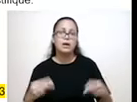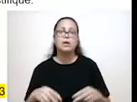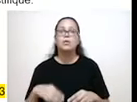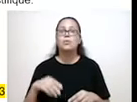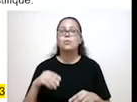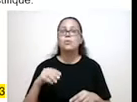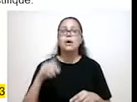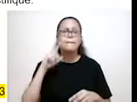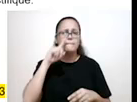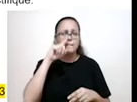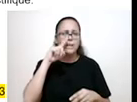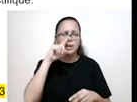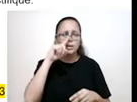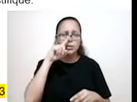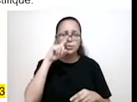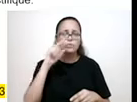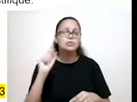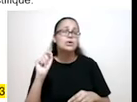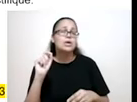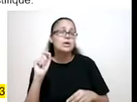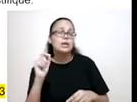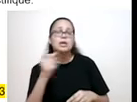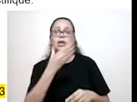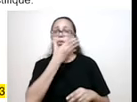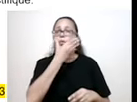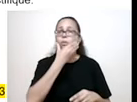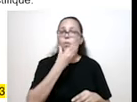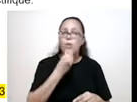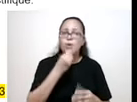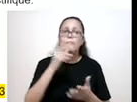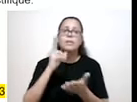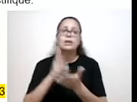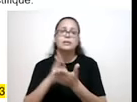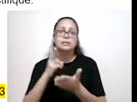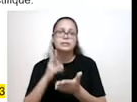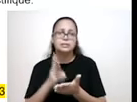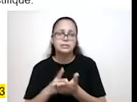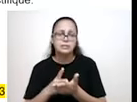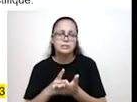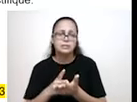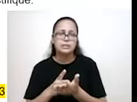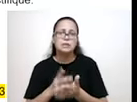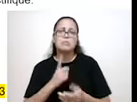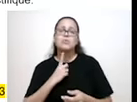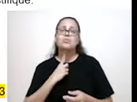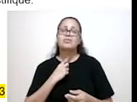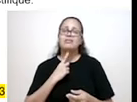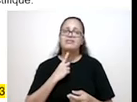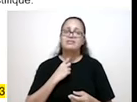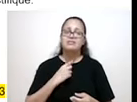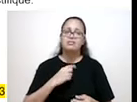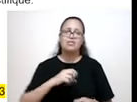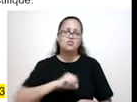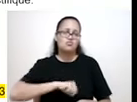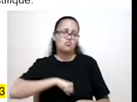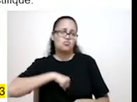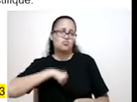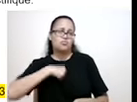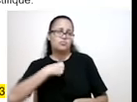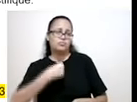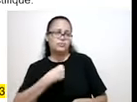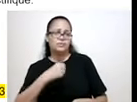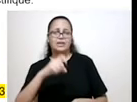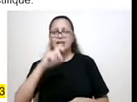gênio. Donde se pode concluir que aquele que não permite que seu filho seja instruído de forma